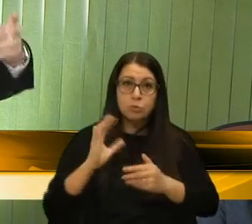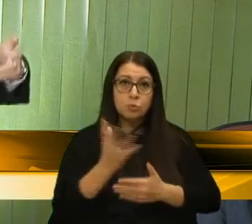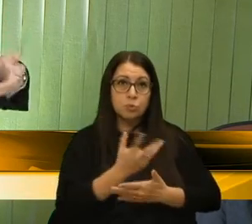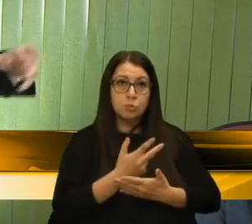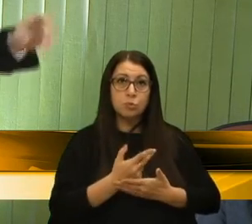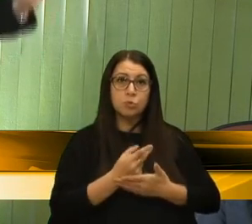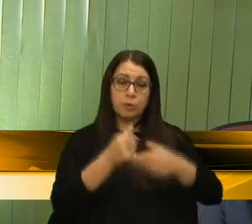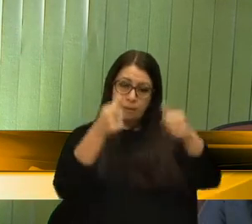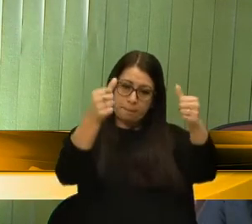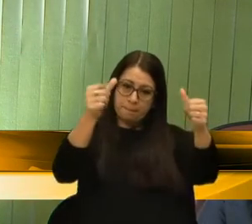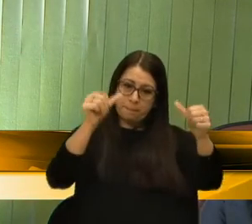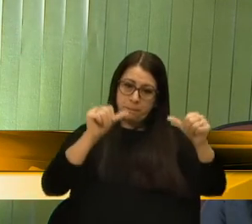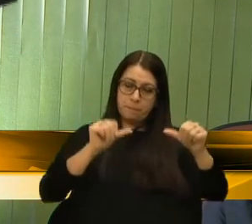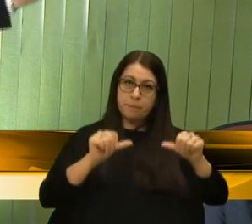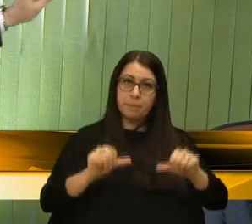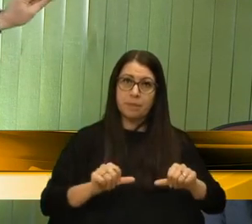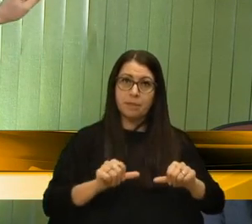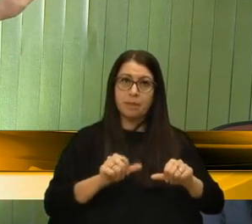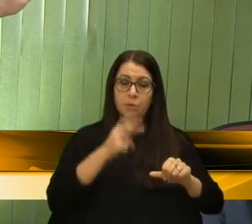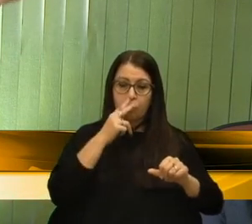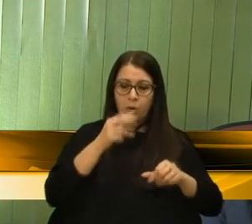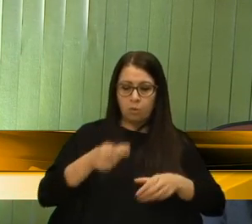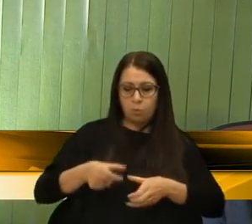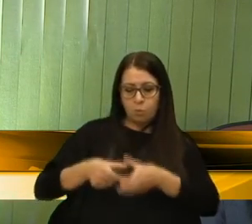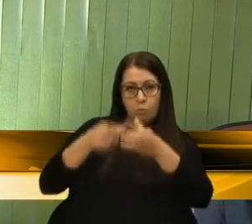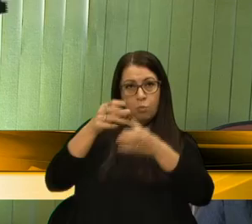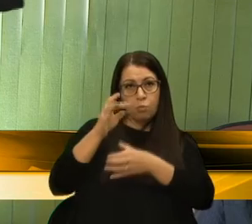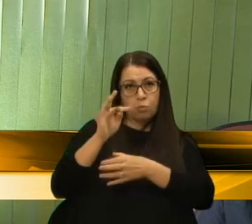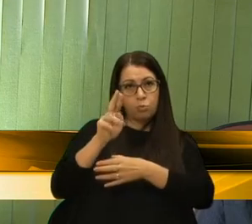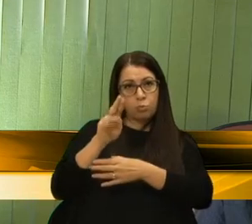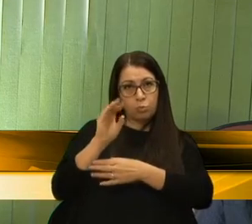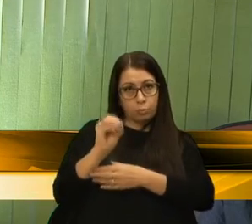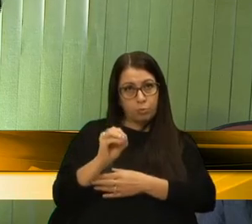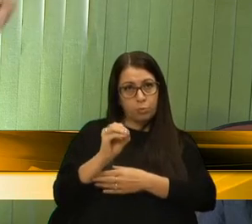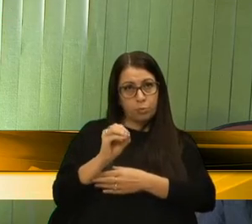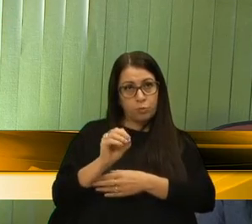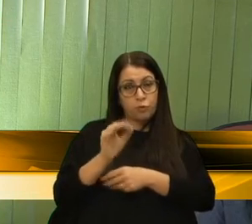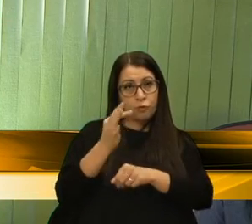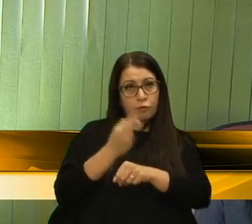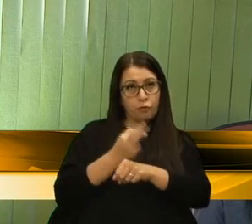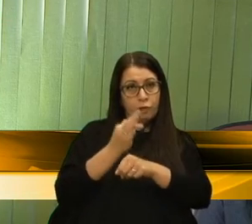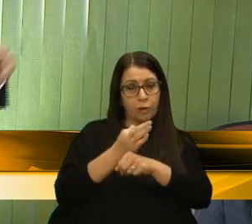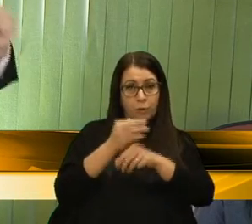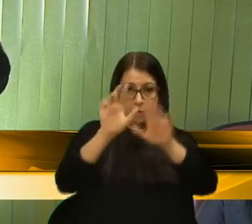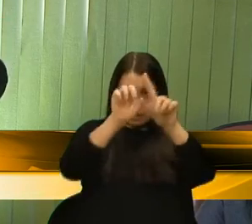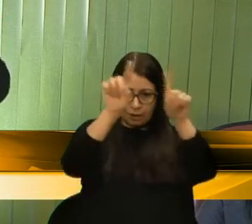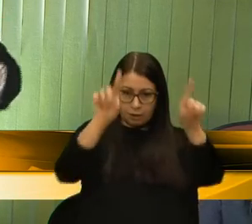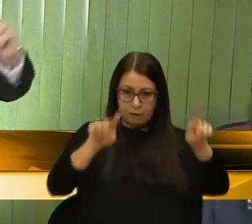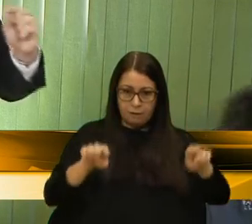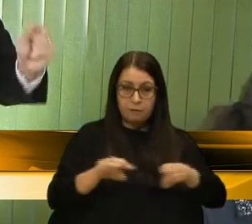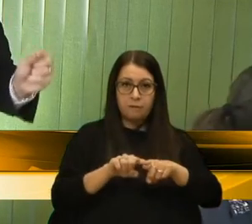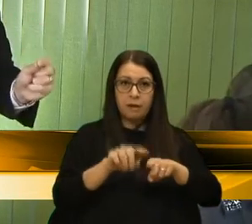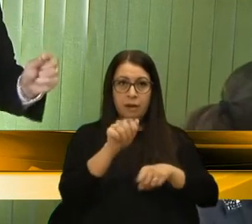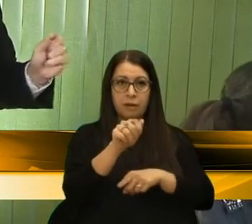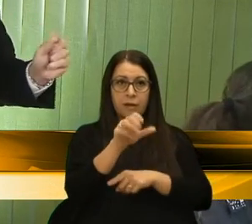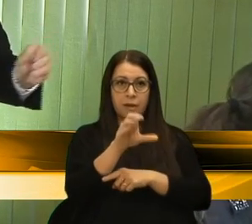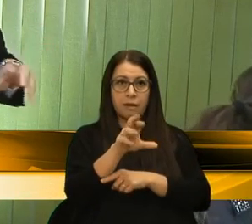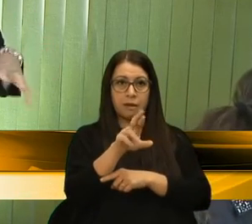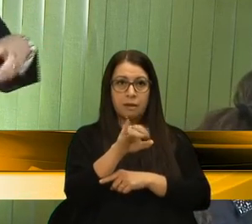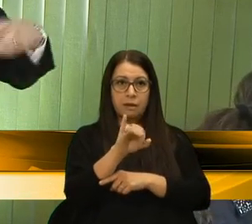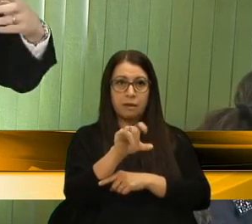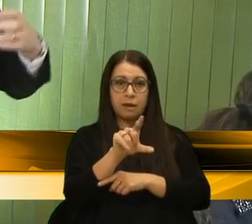esses painéis, que são tubos metálicos, e o quadro interno feito de acrílico, toda a reprodução da obra,